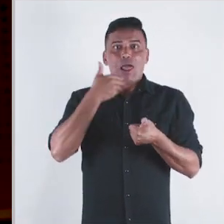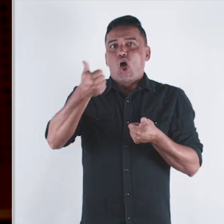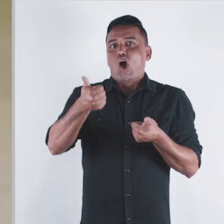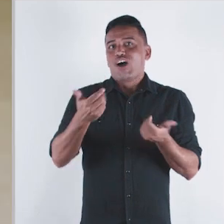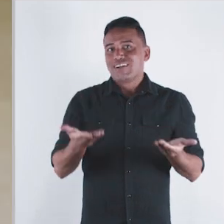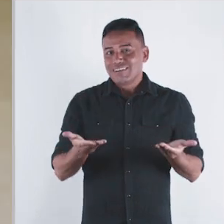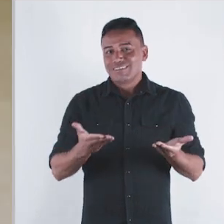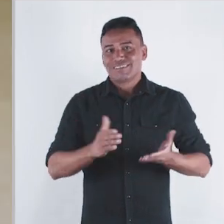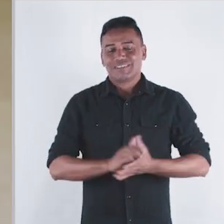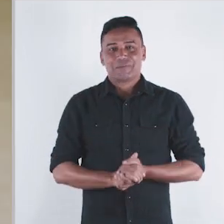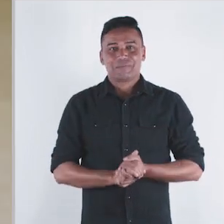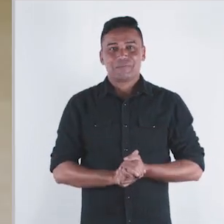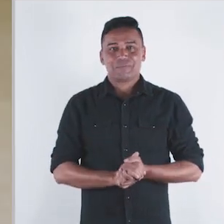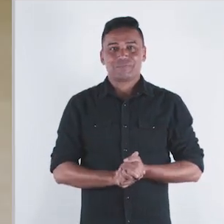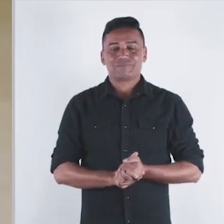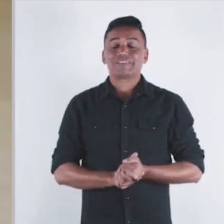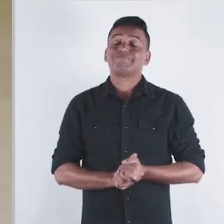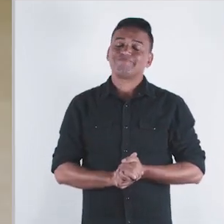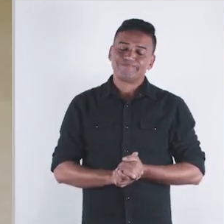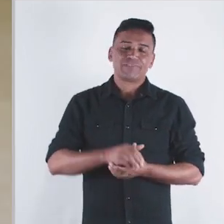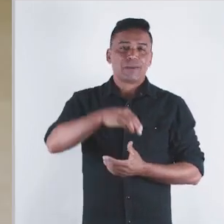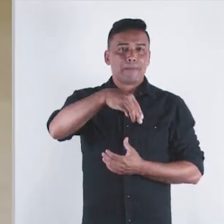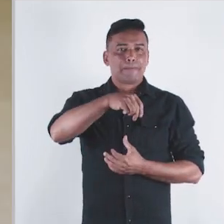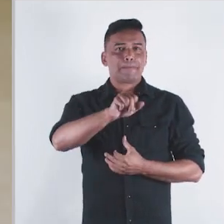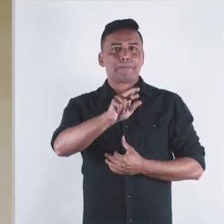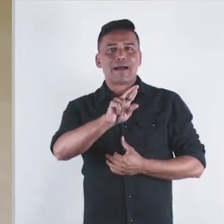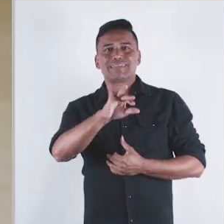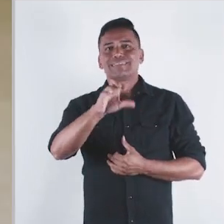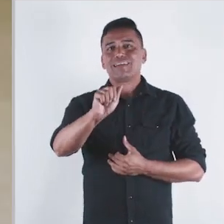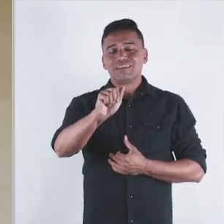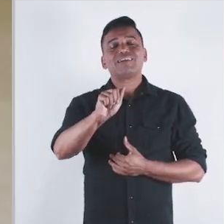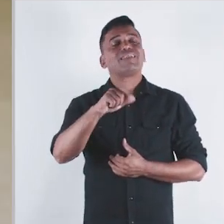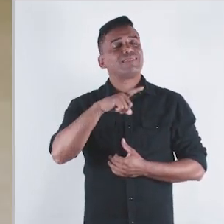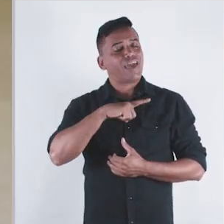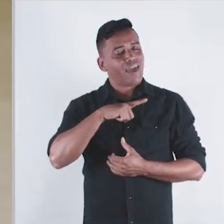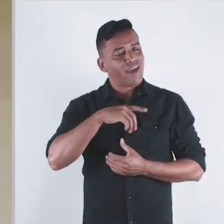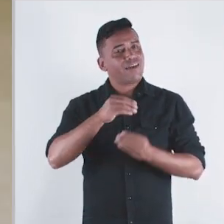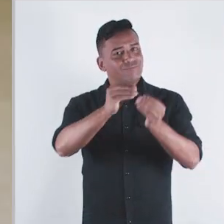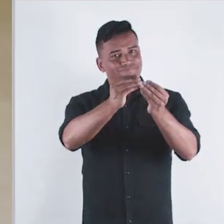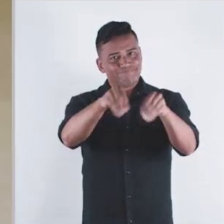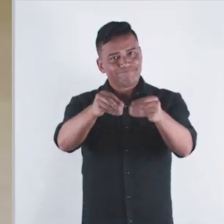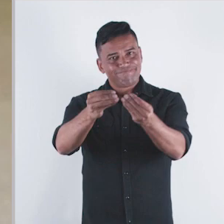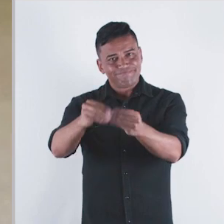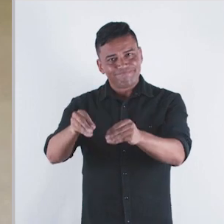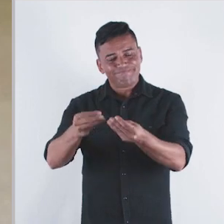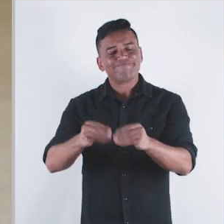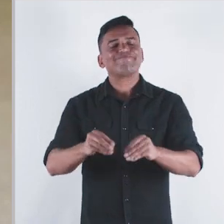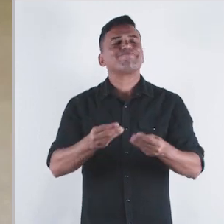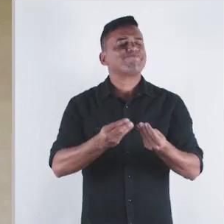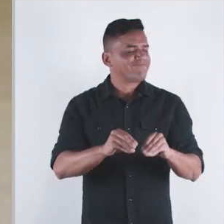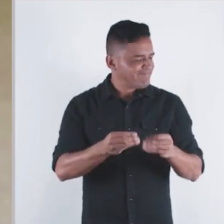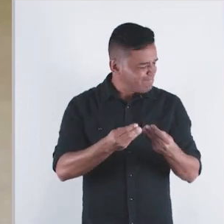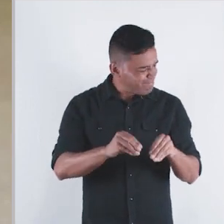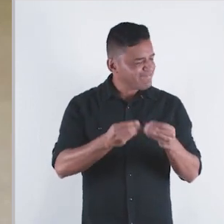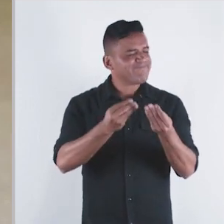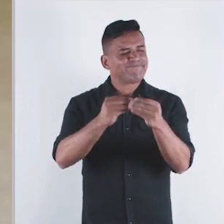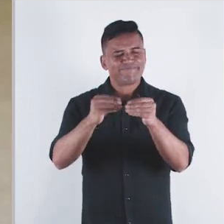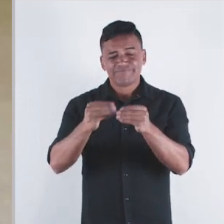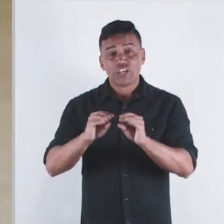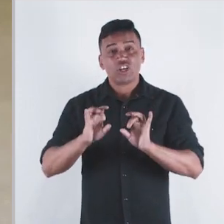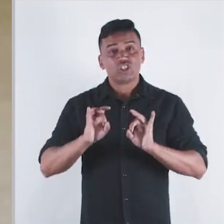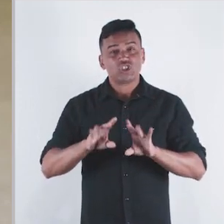tecnológicos. Márcia, eu acho que tem um impacto incrível não só